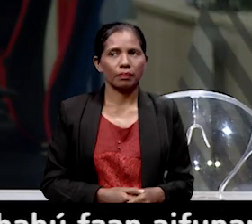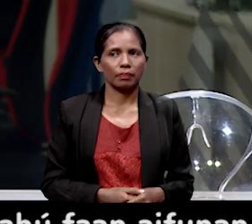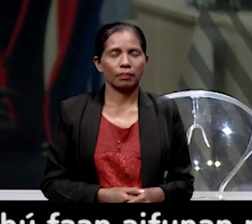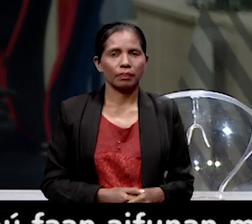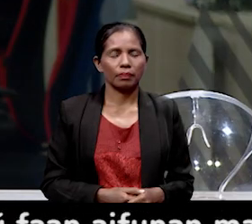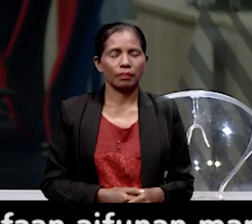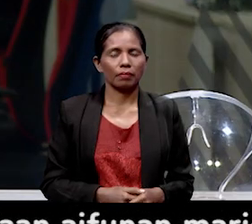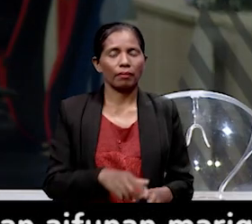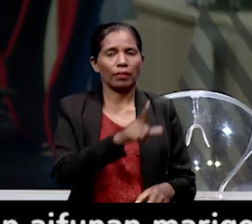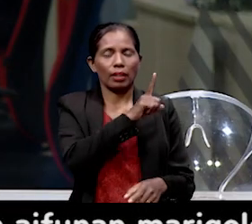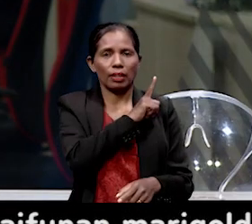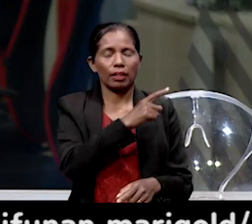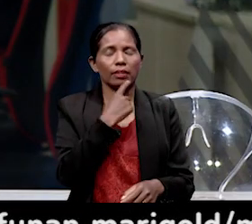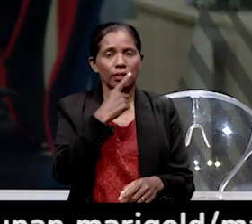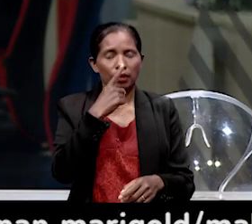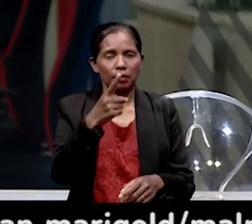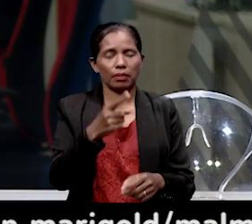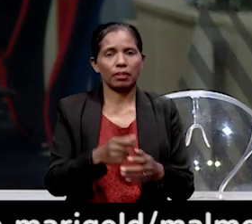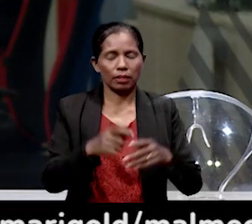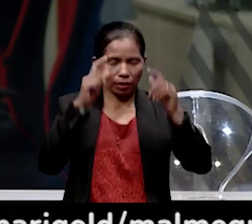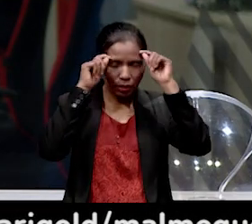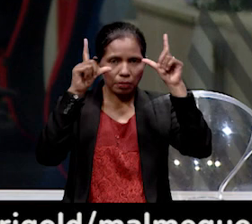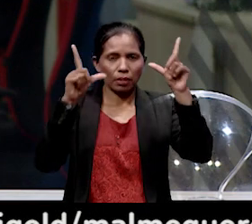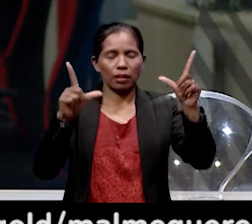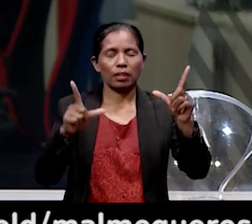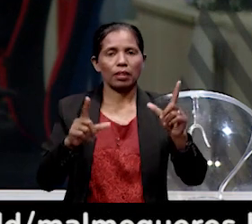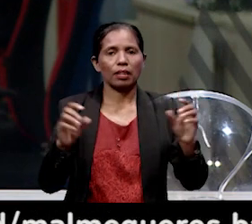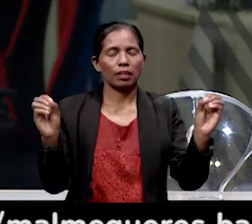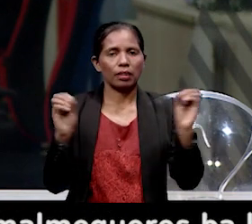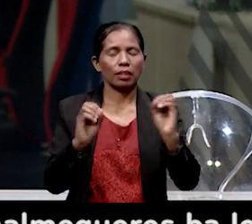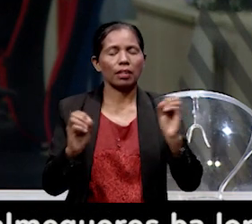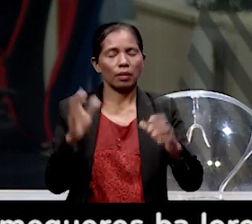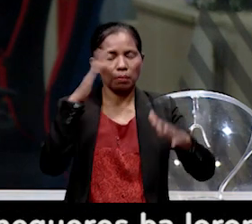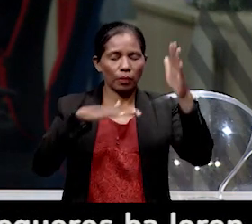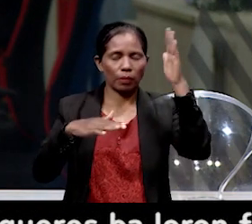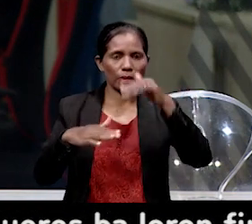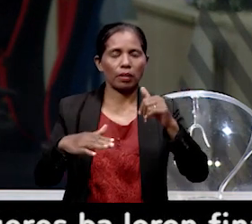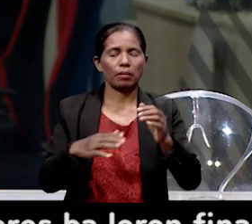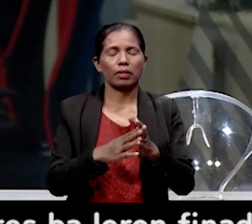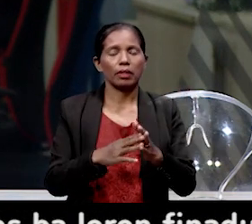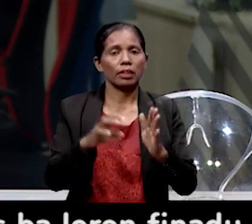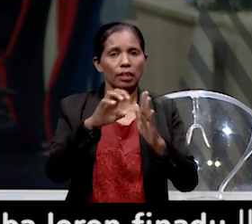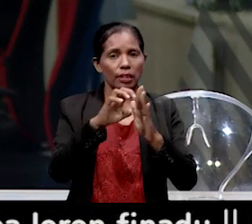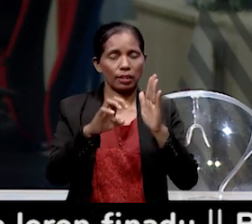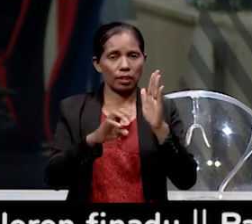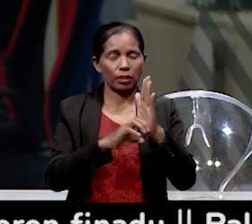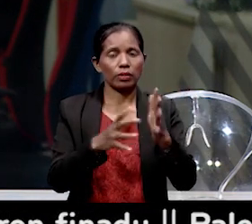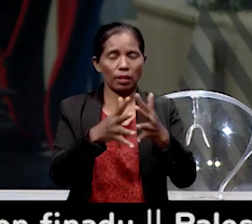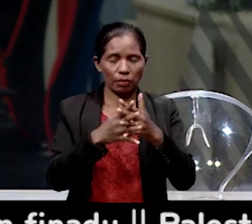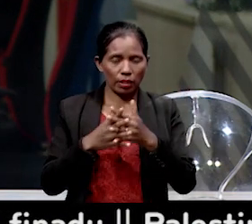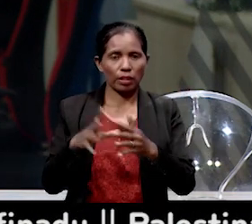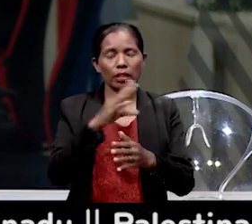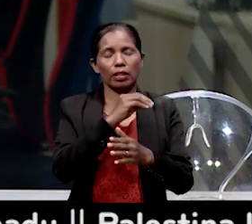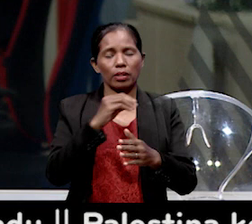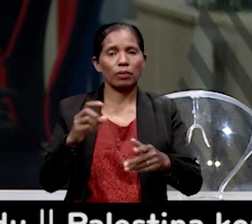Tenente General Leranan Timor Hateteng, Timor-Leste se la intervém problema entre Estados Unidos, América e China.